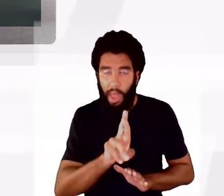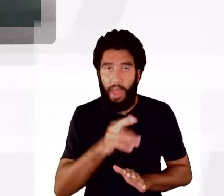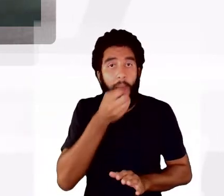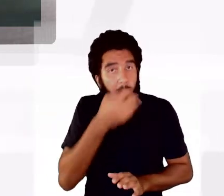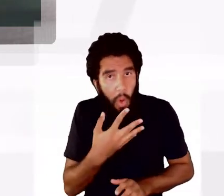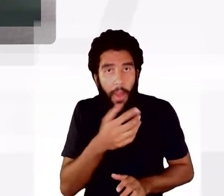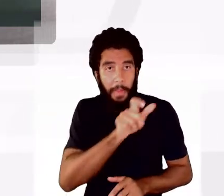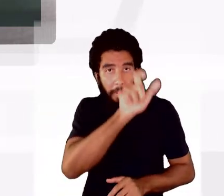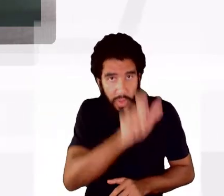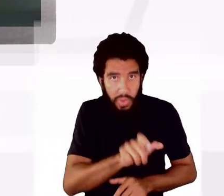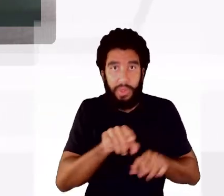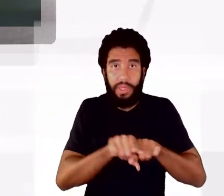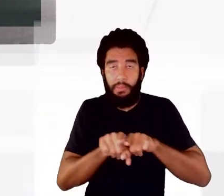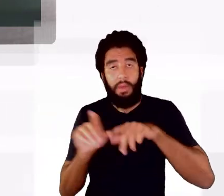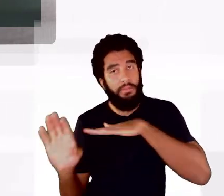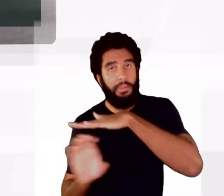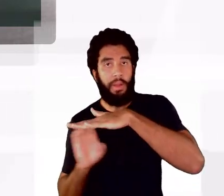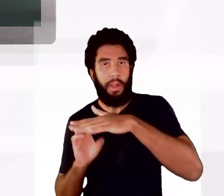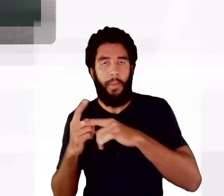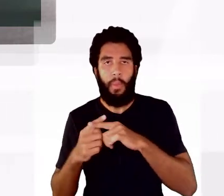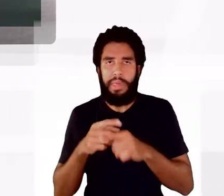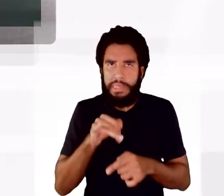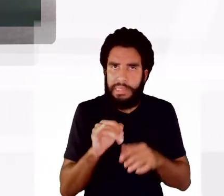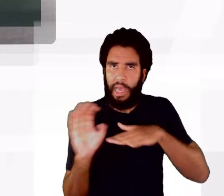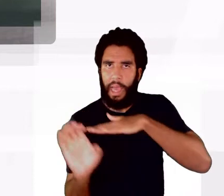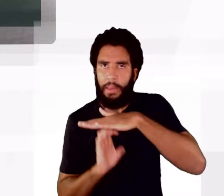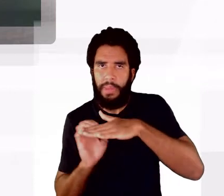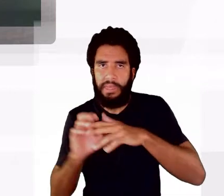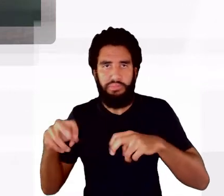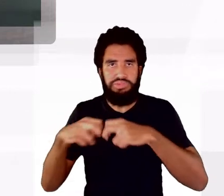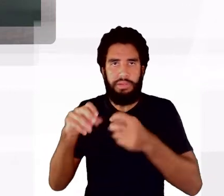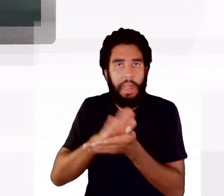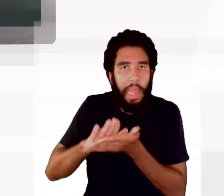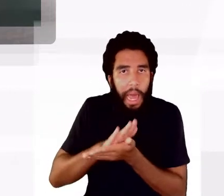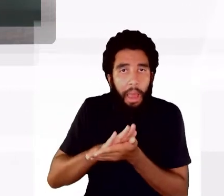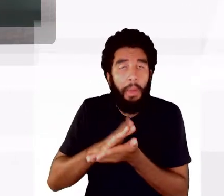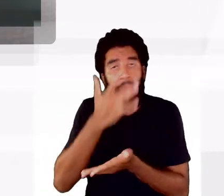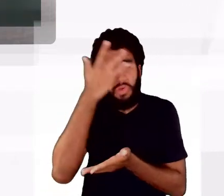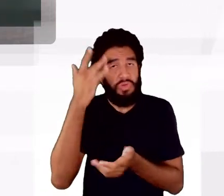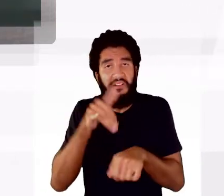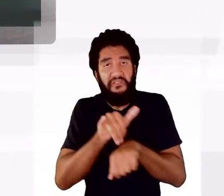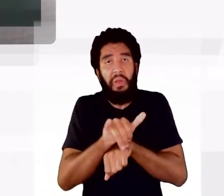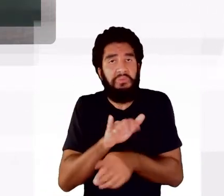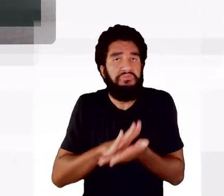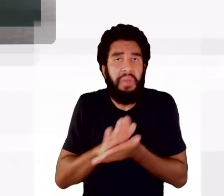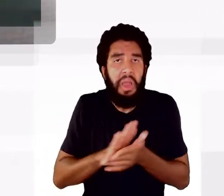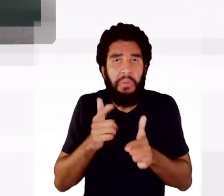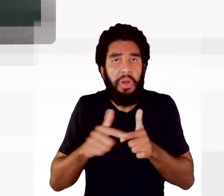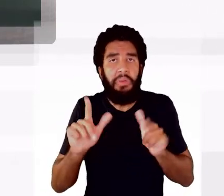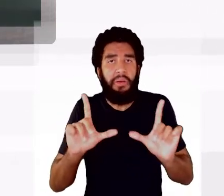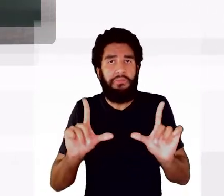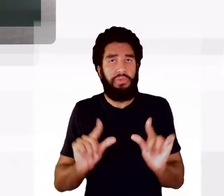o trabalhador, mas é boa para o patrão também. Porque quando você não tem acidente na empresa, é menos trabalhadores que estão